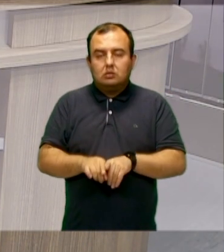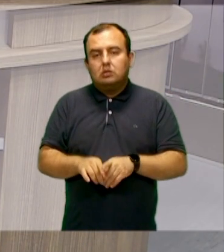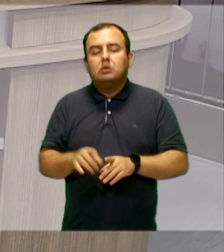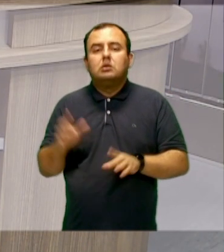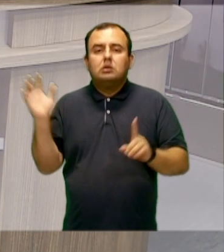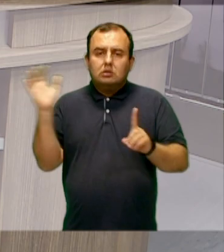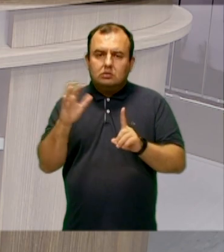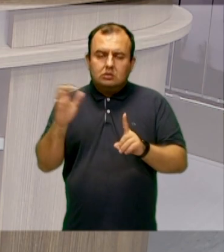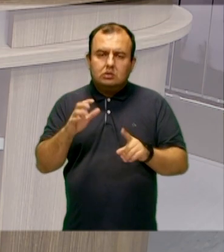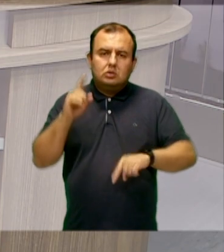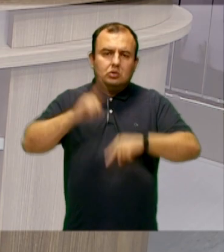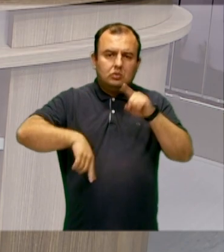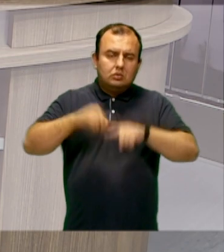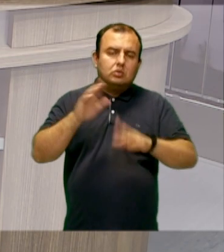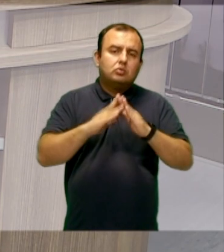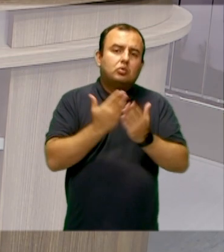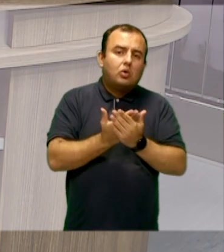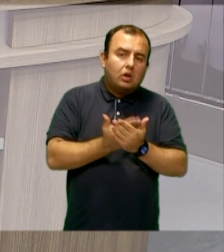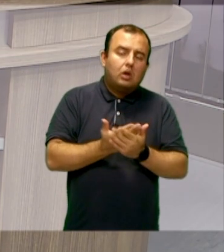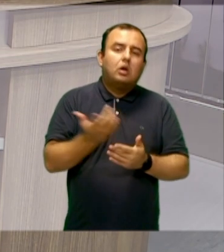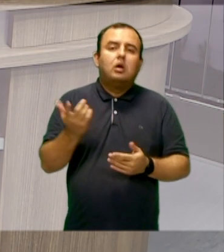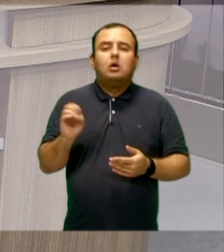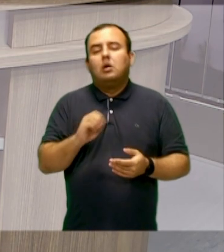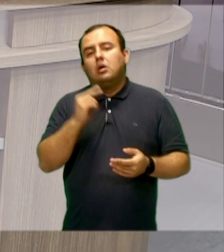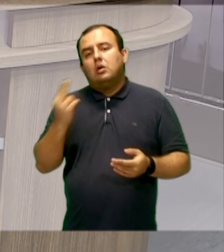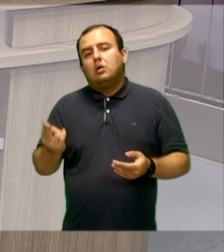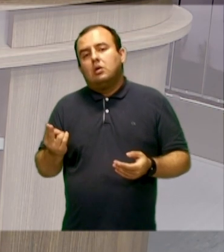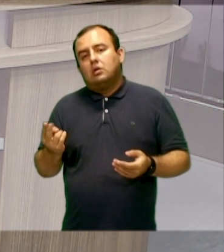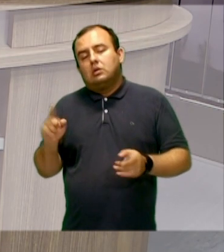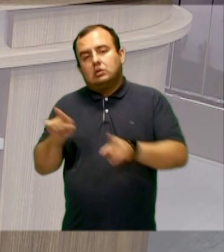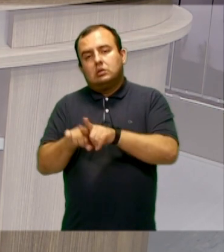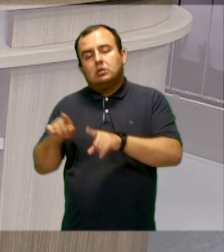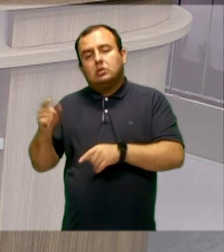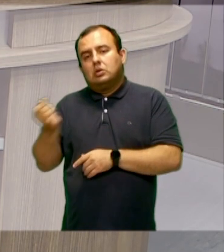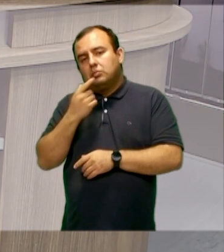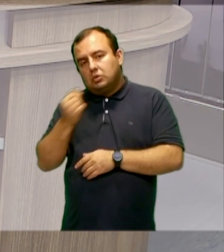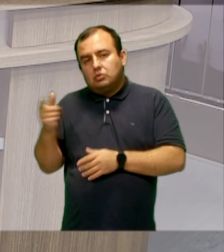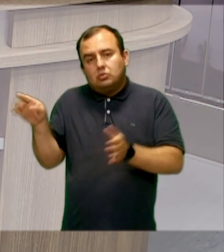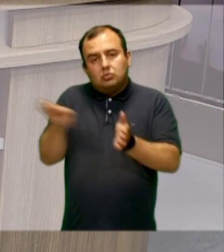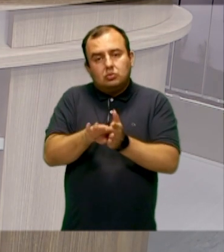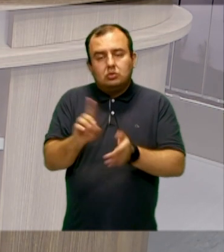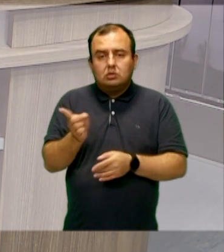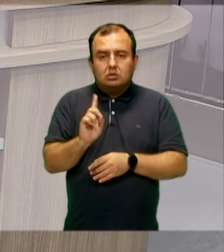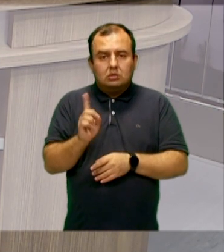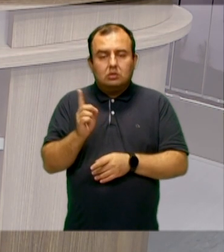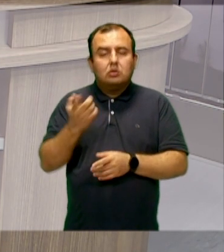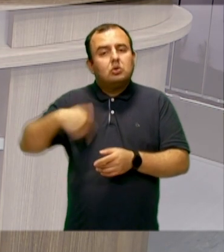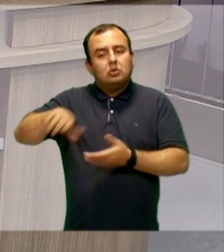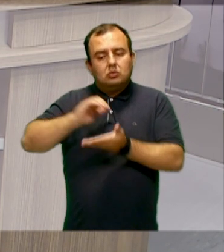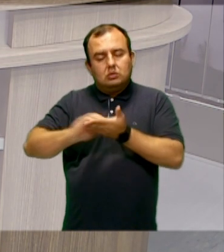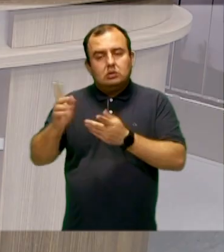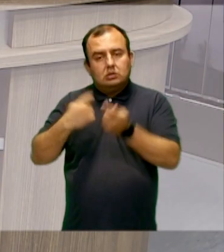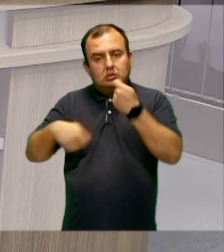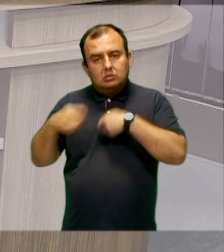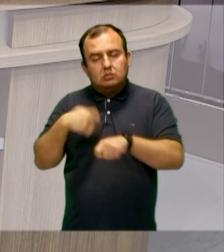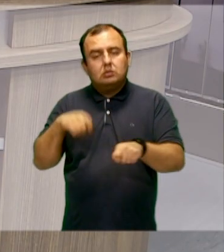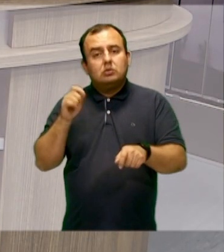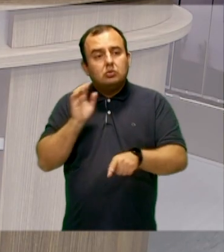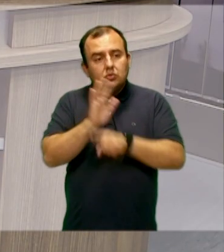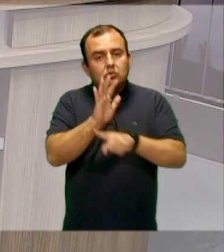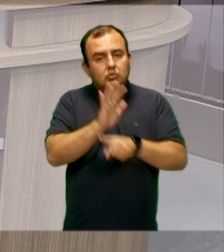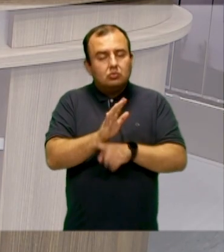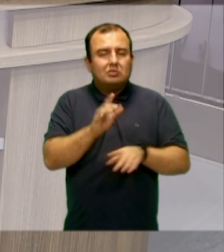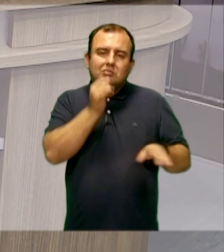vezes, material escolar que não chega, ou uma questão de algum medicamento que não chega, porém nós, como Secretaria de Administração, a gente auxilia nisso. Na